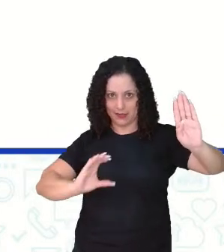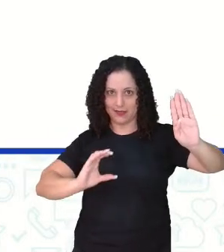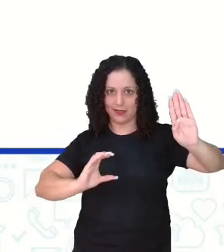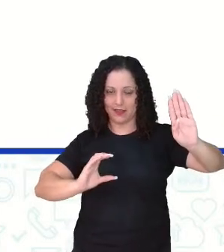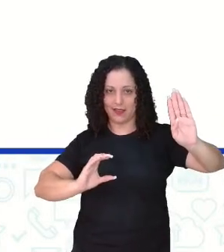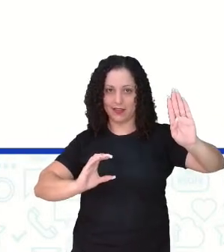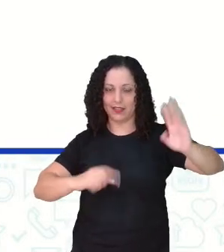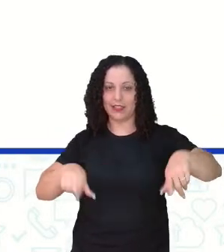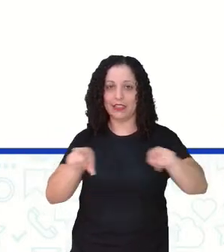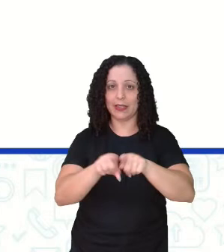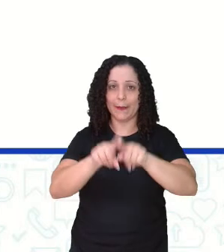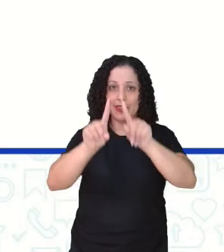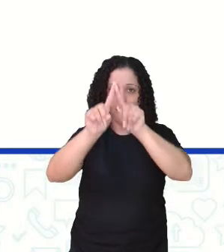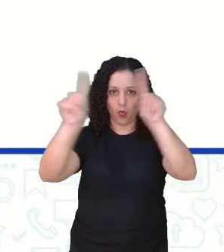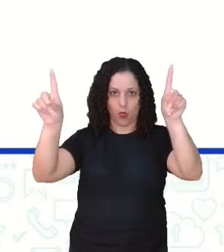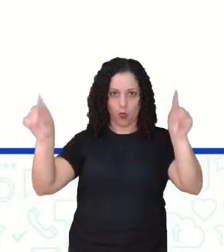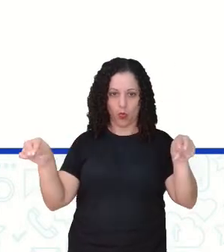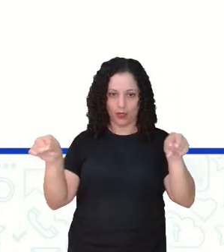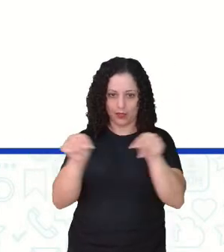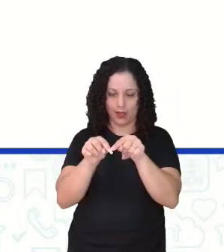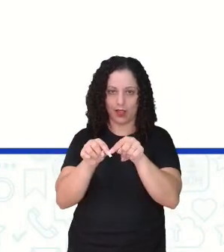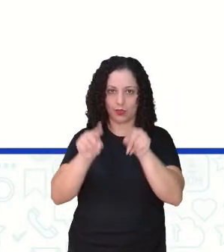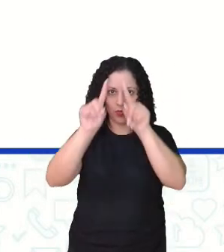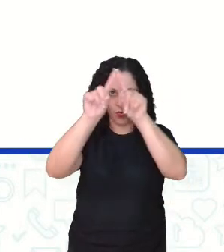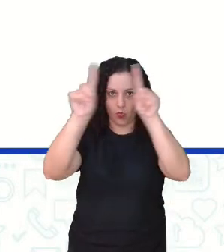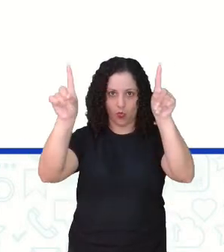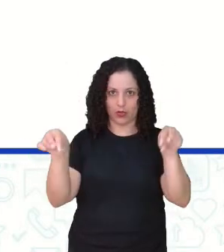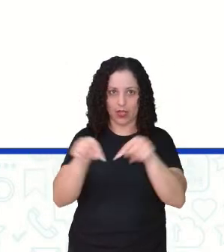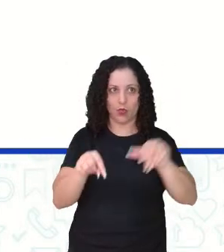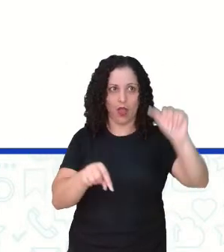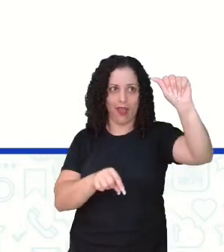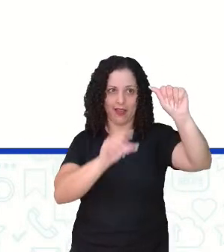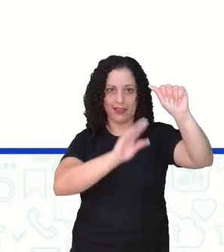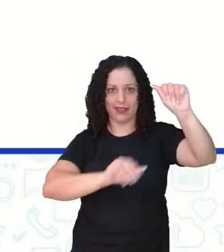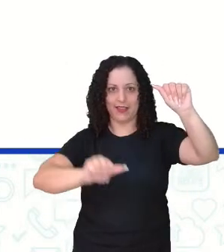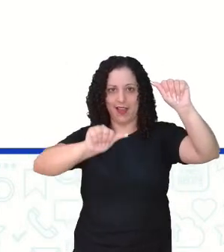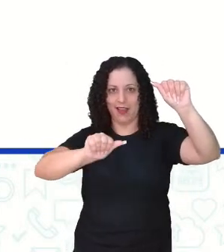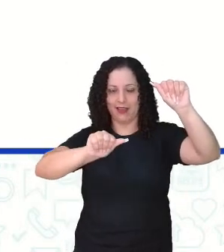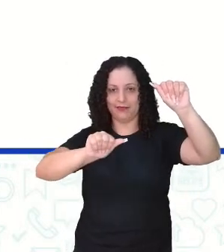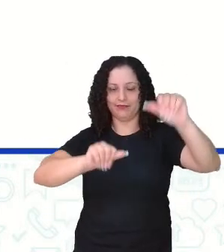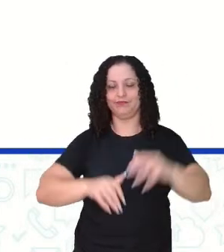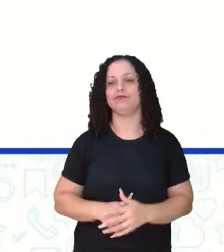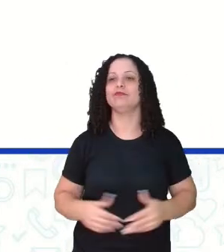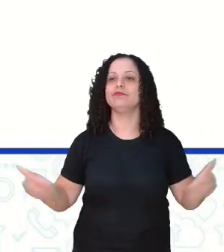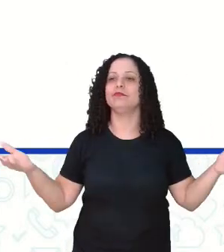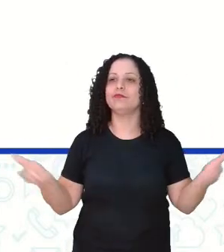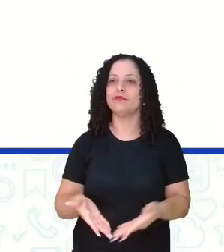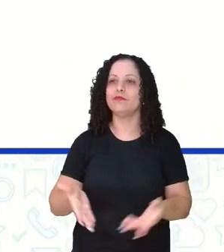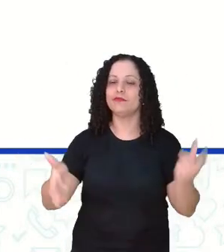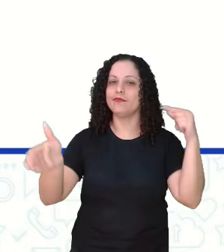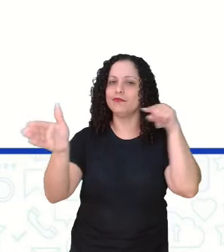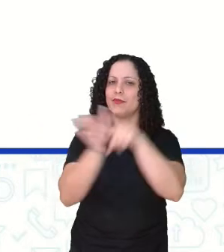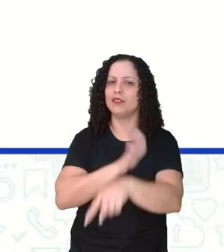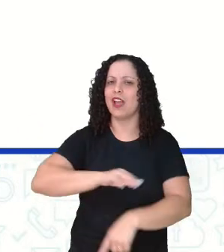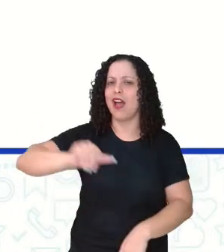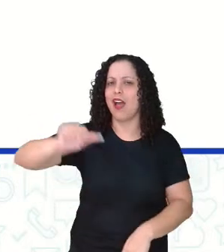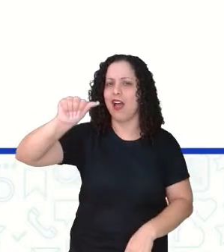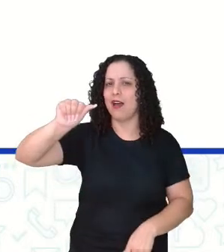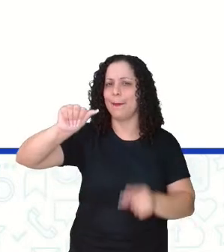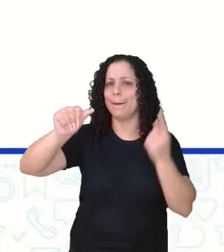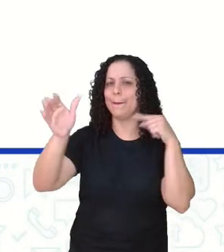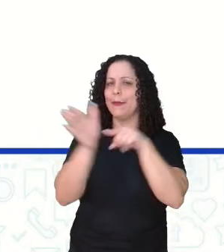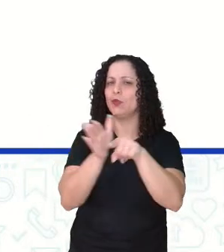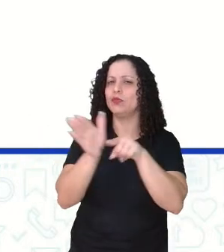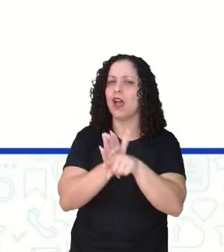região quadrada do gramado de lado A, certo? Na letra A, eu perguntei aí qual é a área do